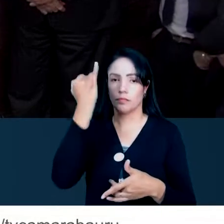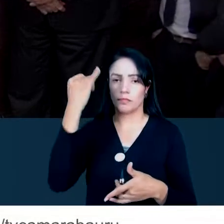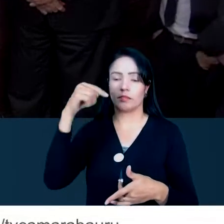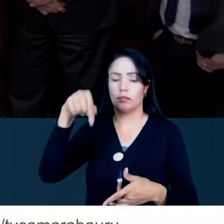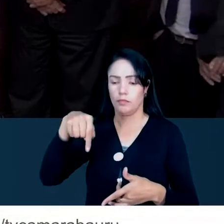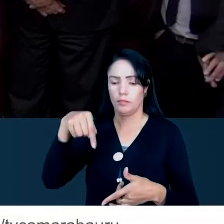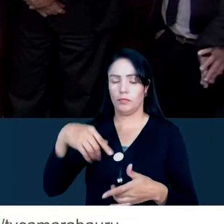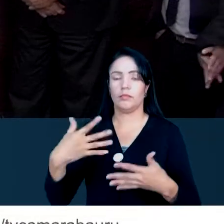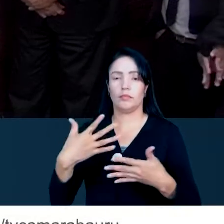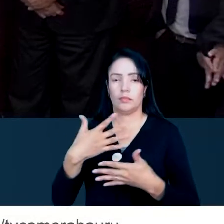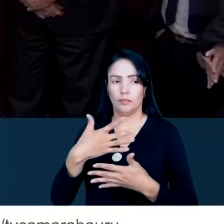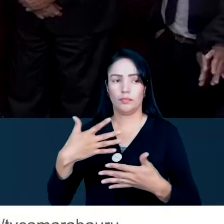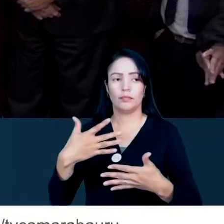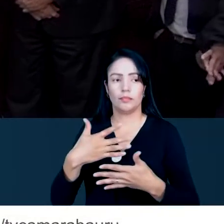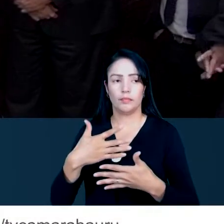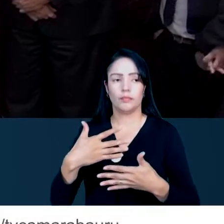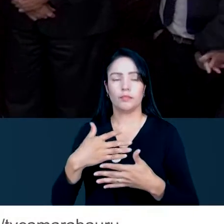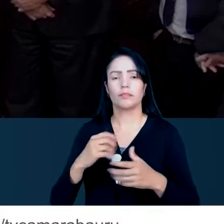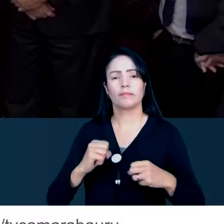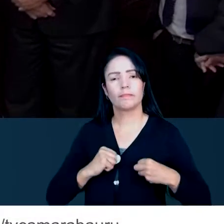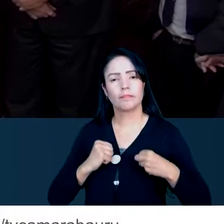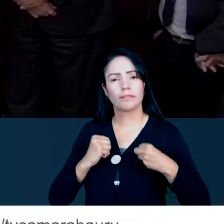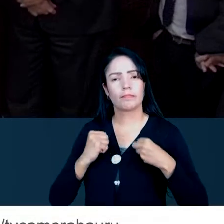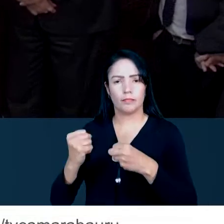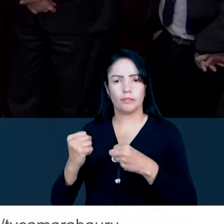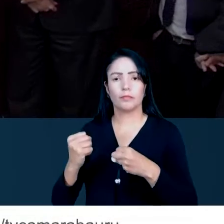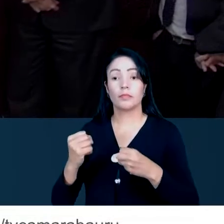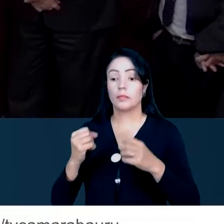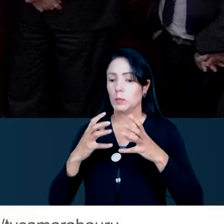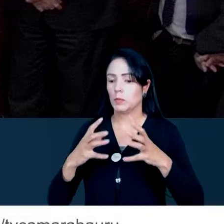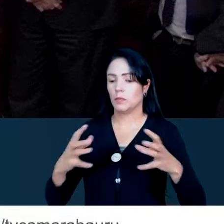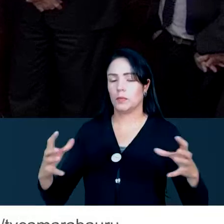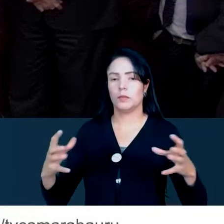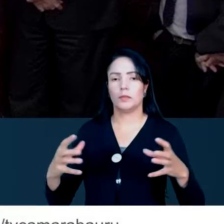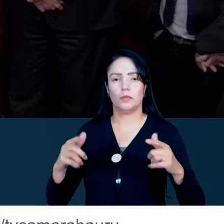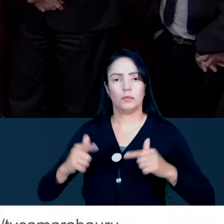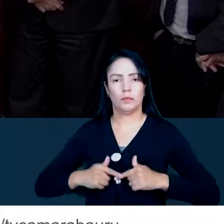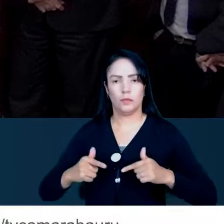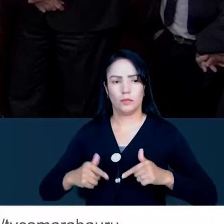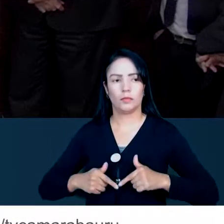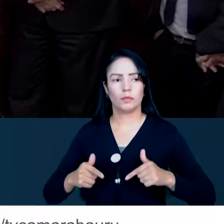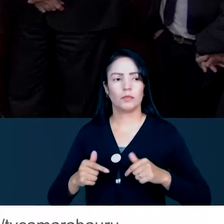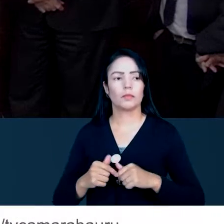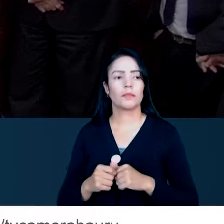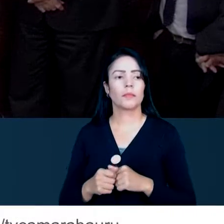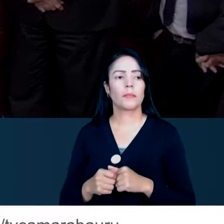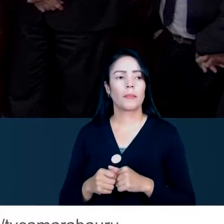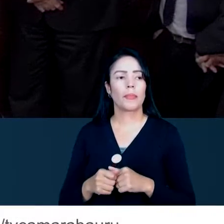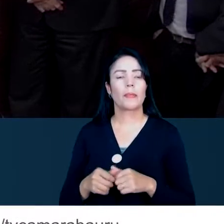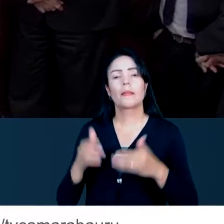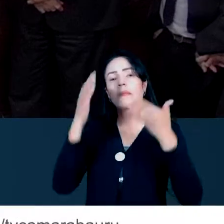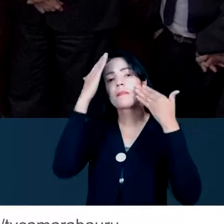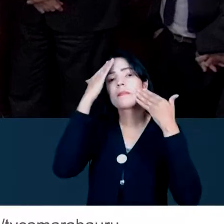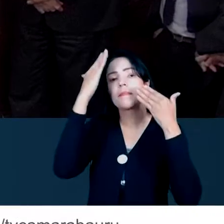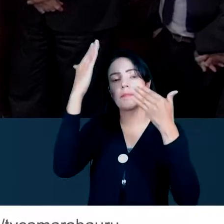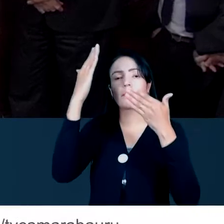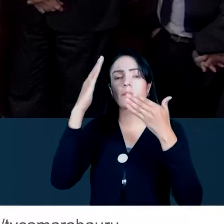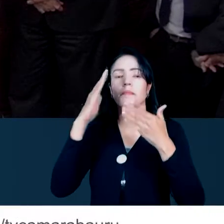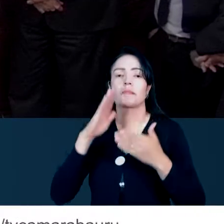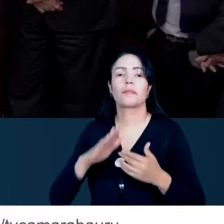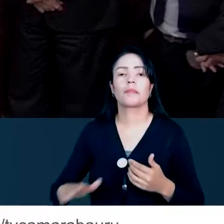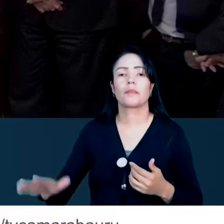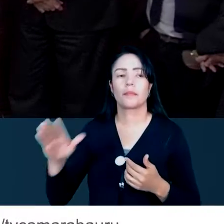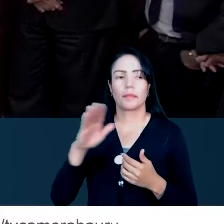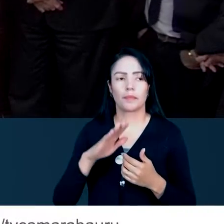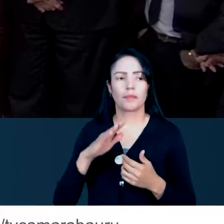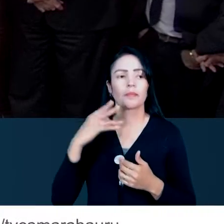Então, o nosso engajamento é muito grande com Bauru. Então, nós realmente só temos que agradecer a todos vocês,